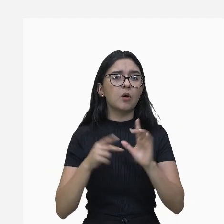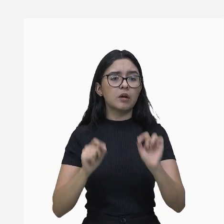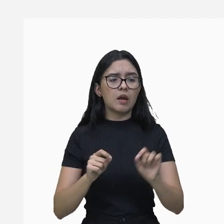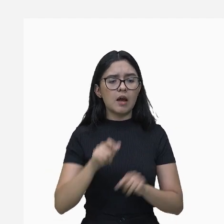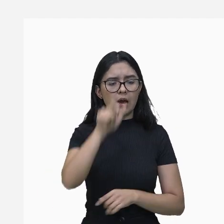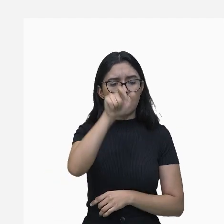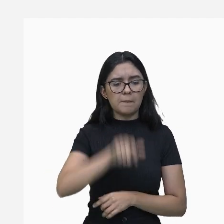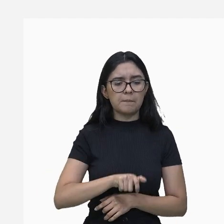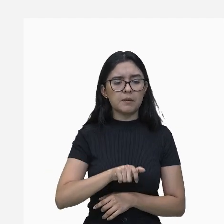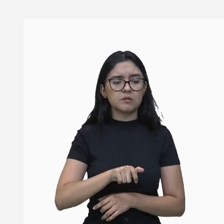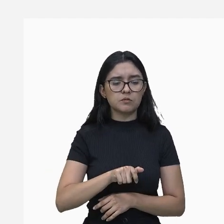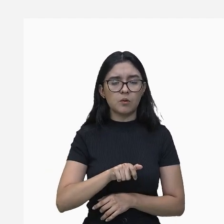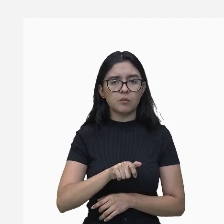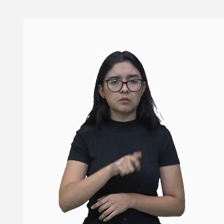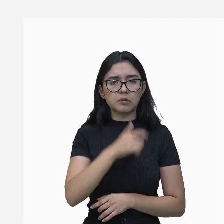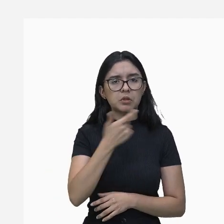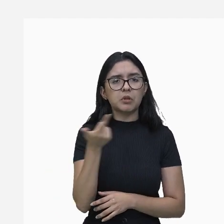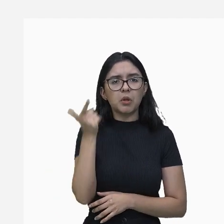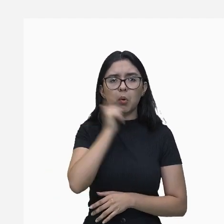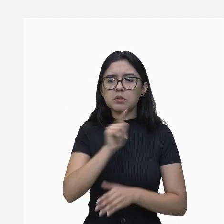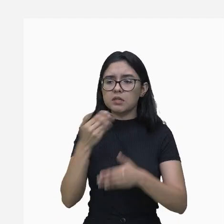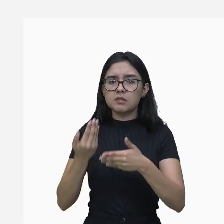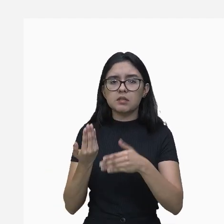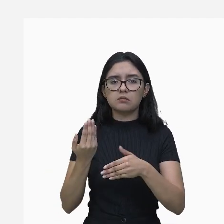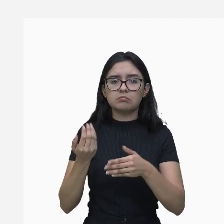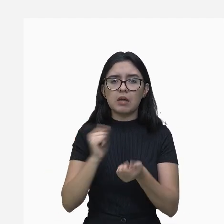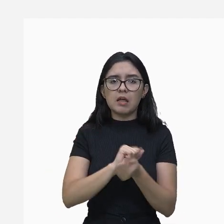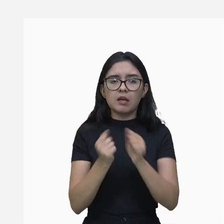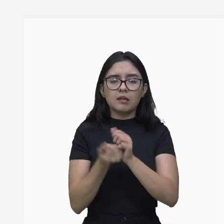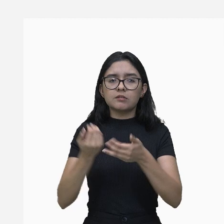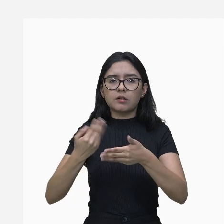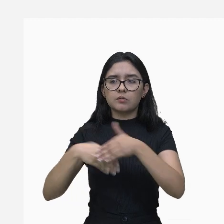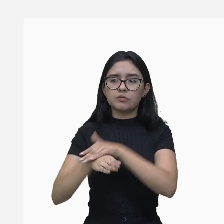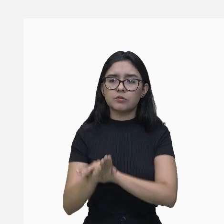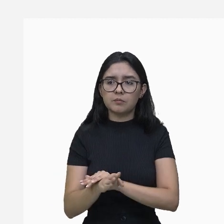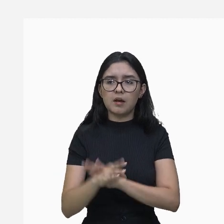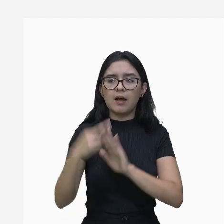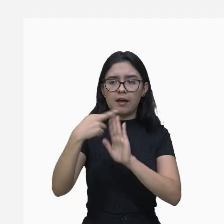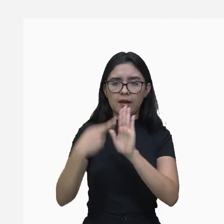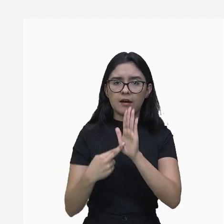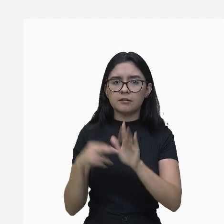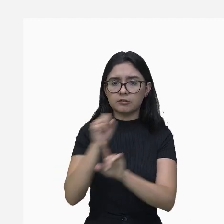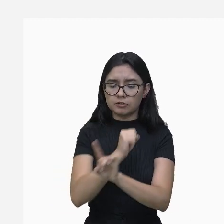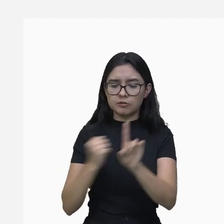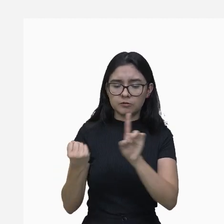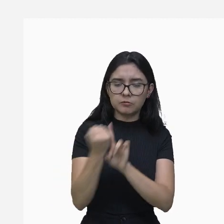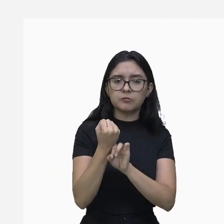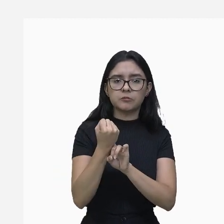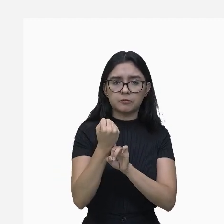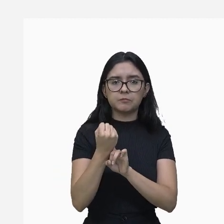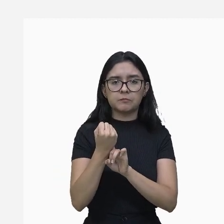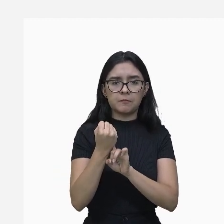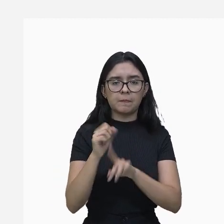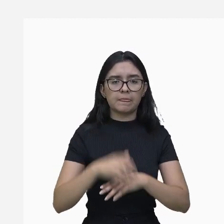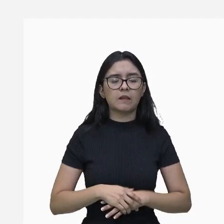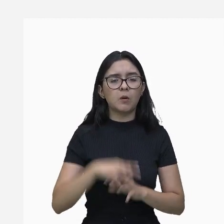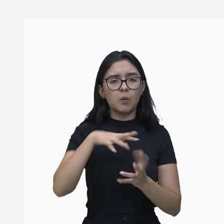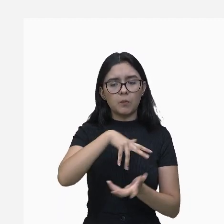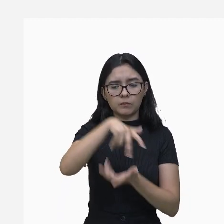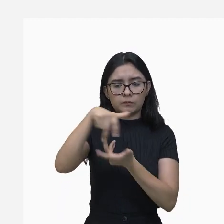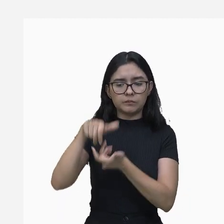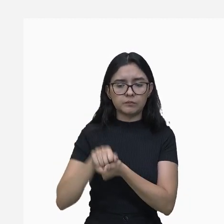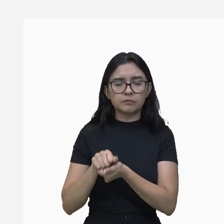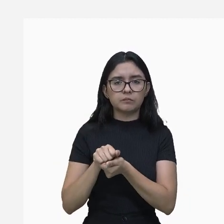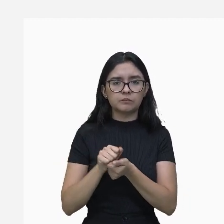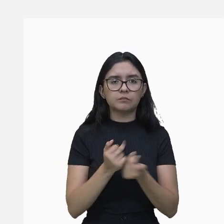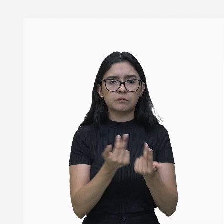conseguia adequar-se às convenções, o que sugere o seu deslocamento em um mundo habitado por